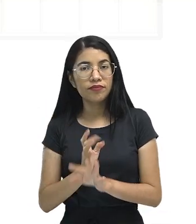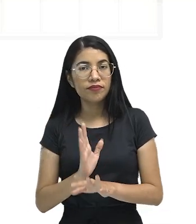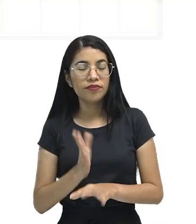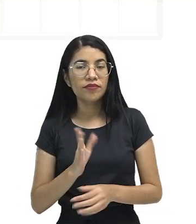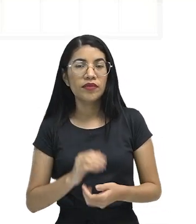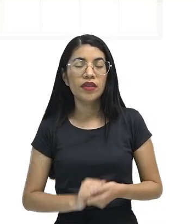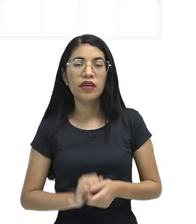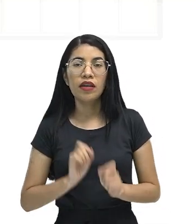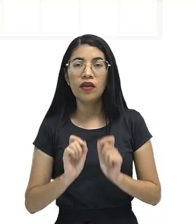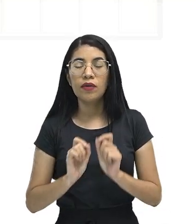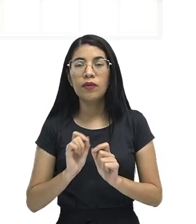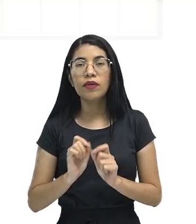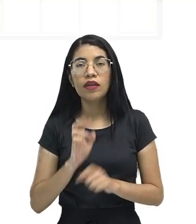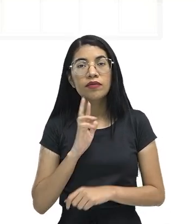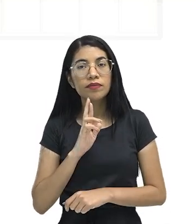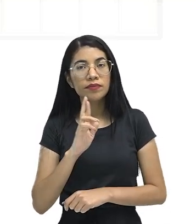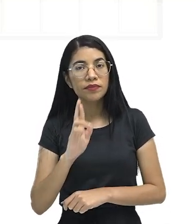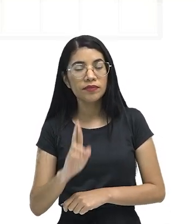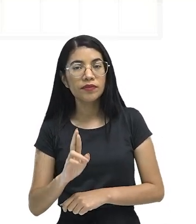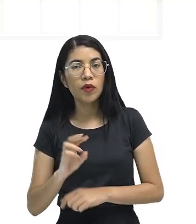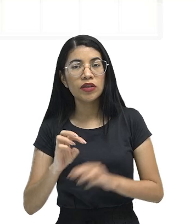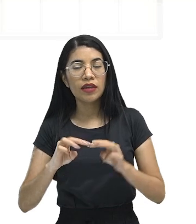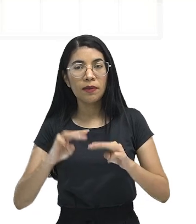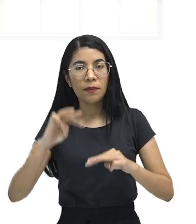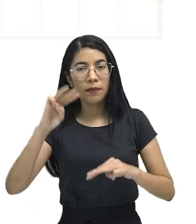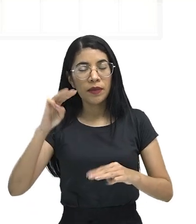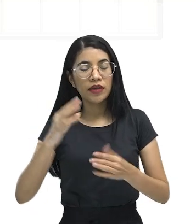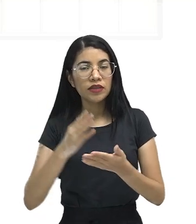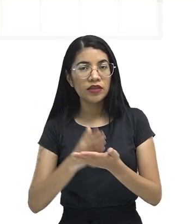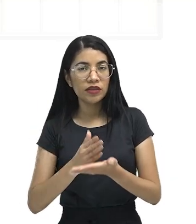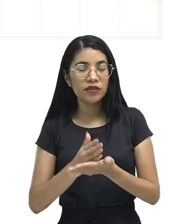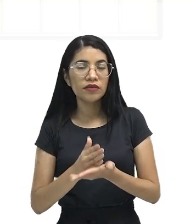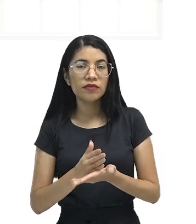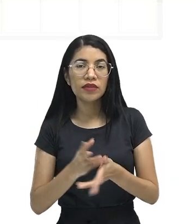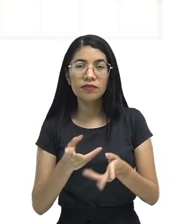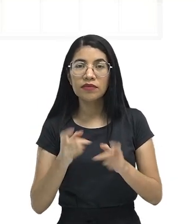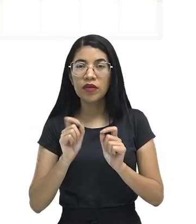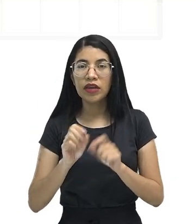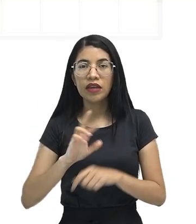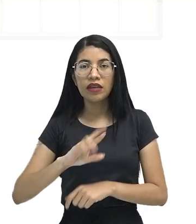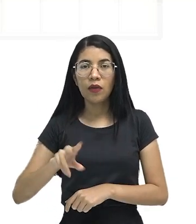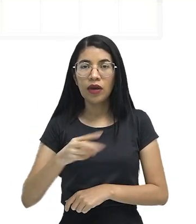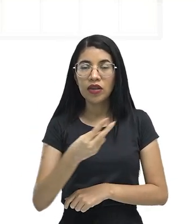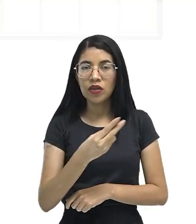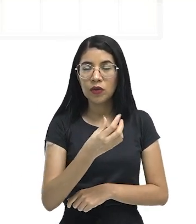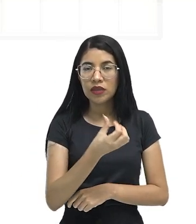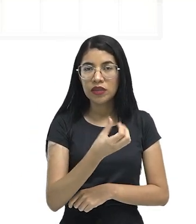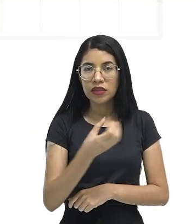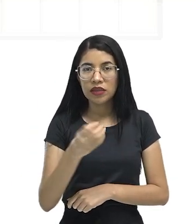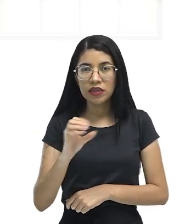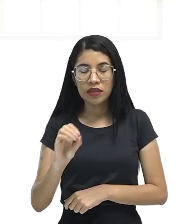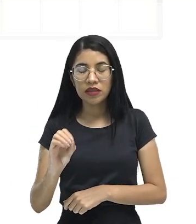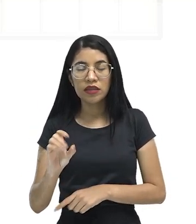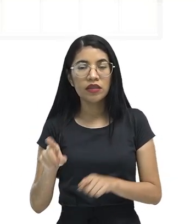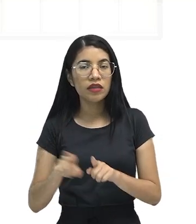será a minha mediana. Vejam que não é nem 2.600 e